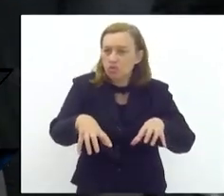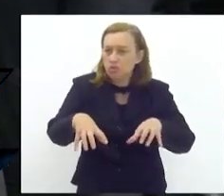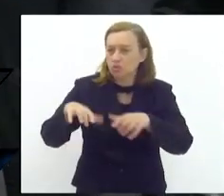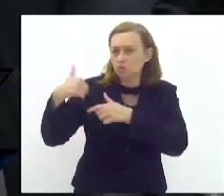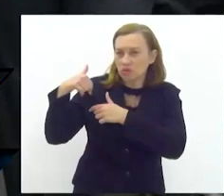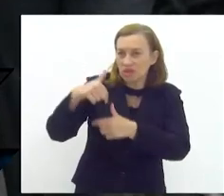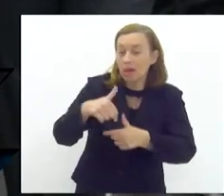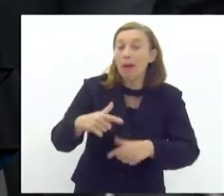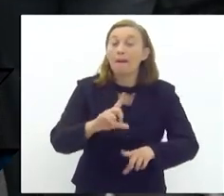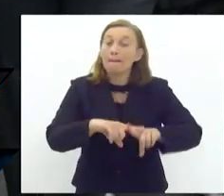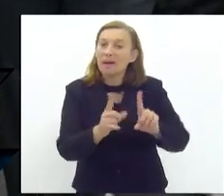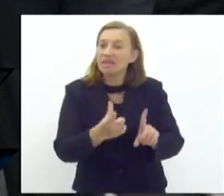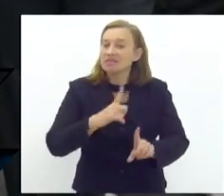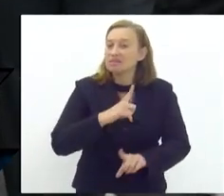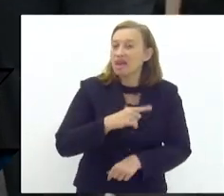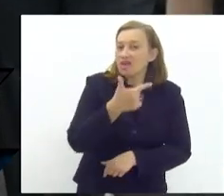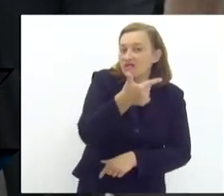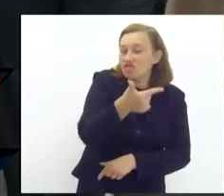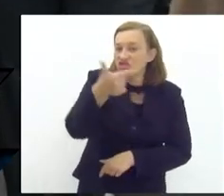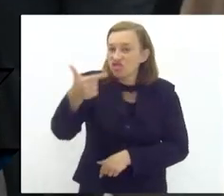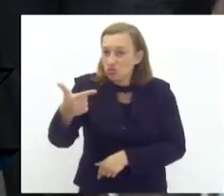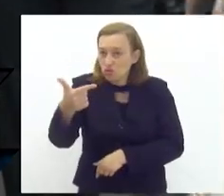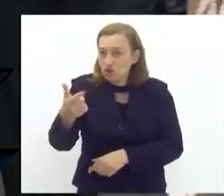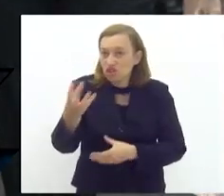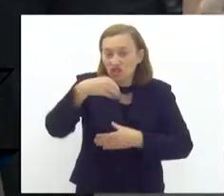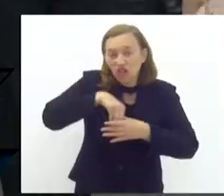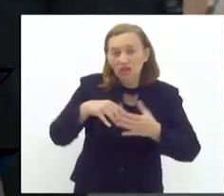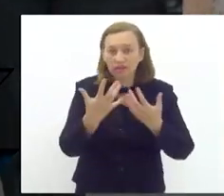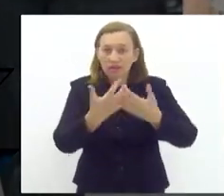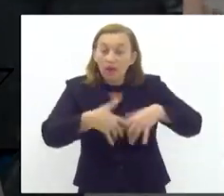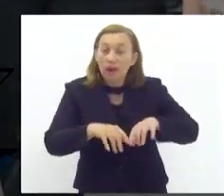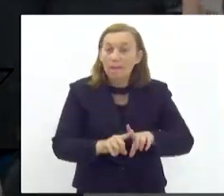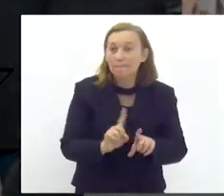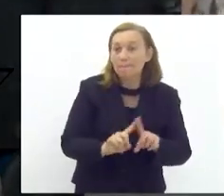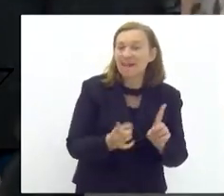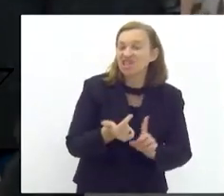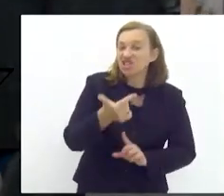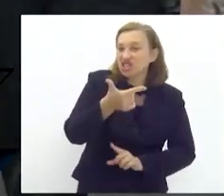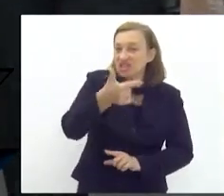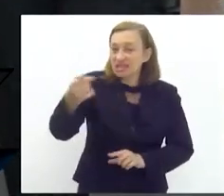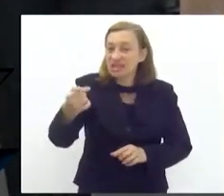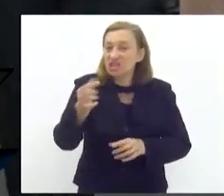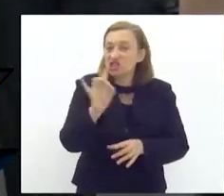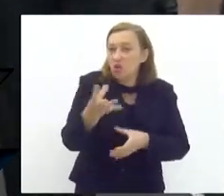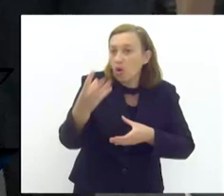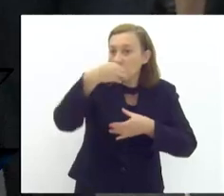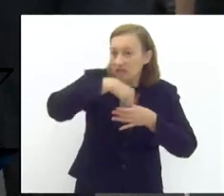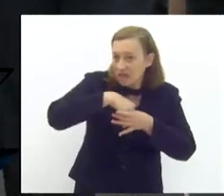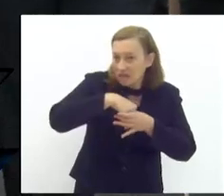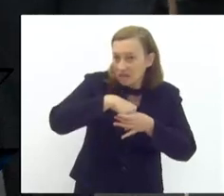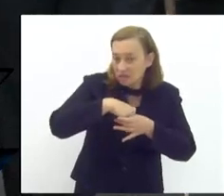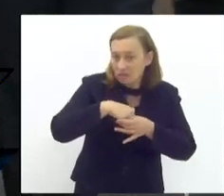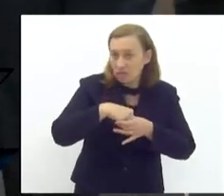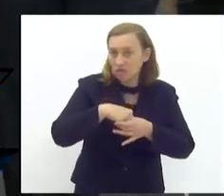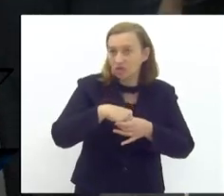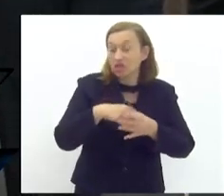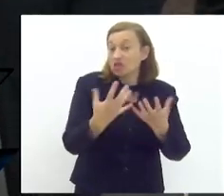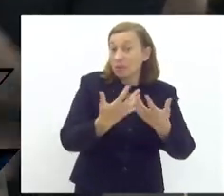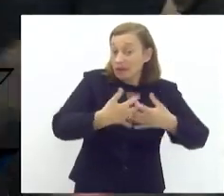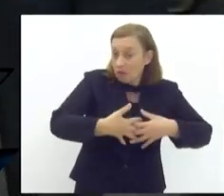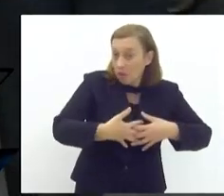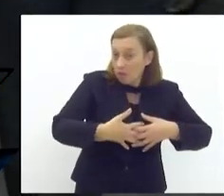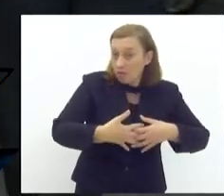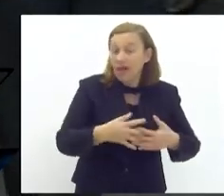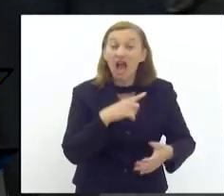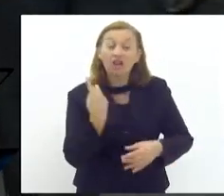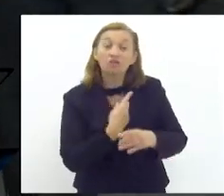tem 22 unidades em seu território sendo que 17 estão apenas dentro do território de Petrópolis e lembro ainda